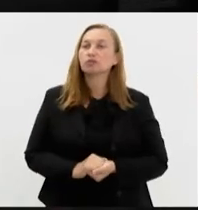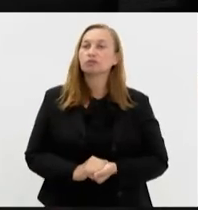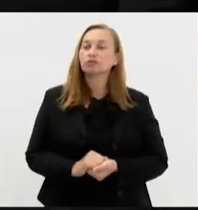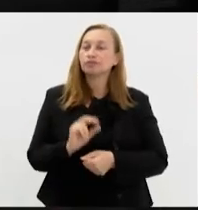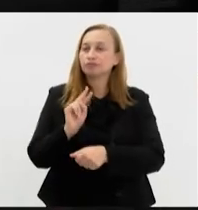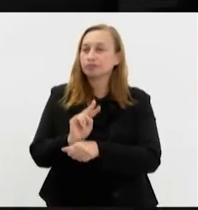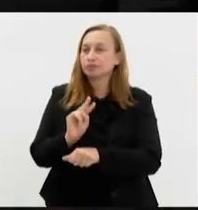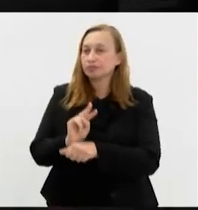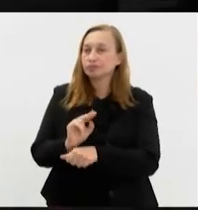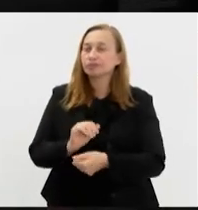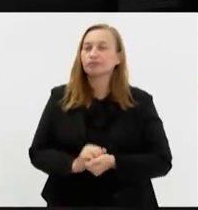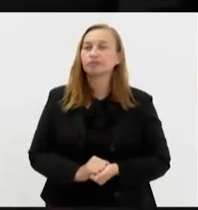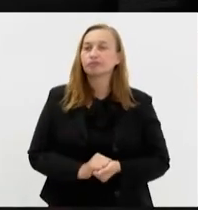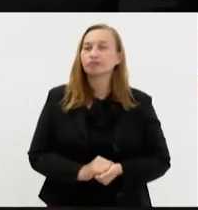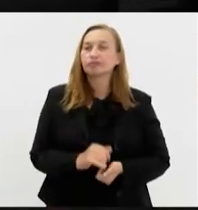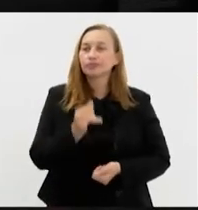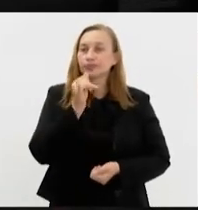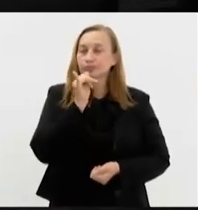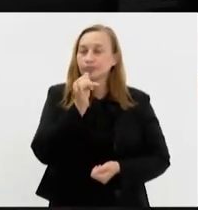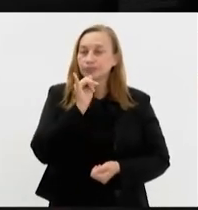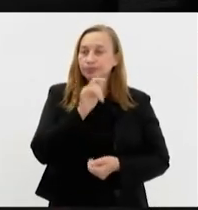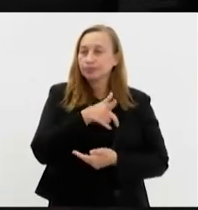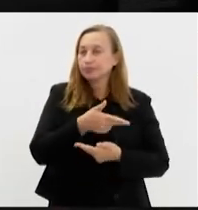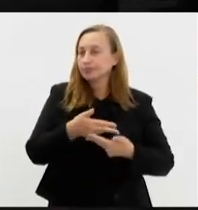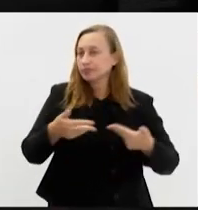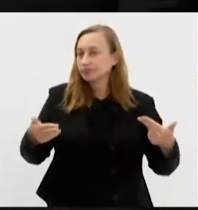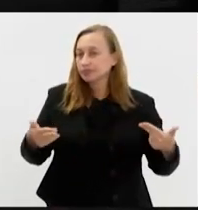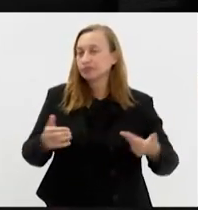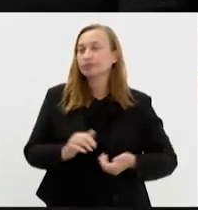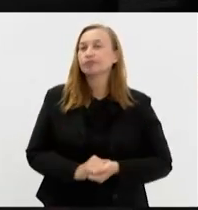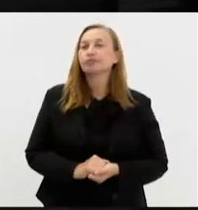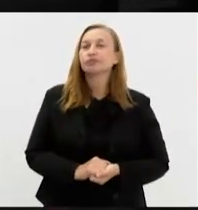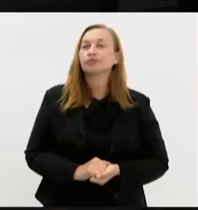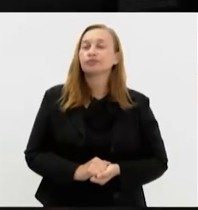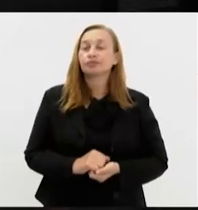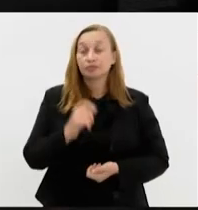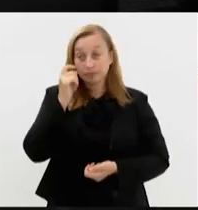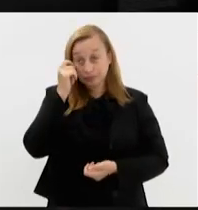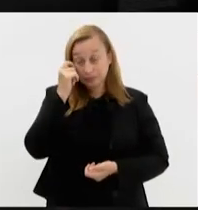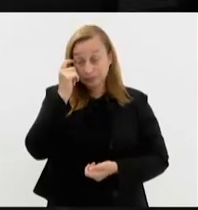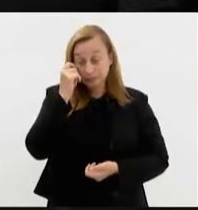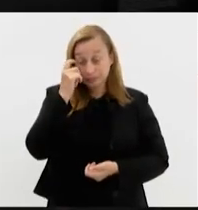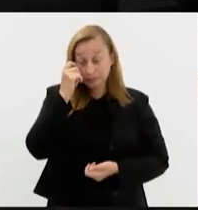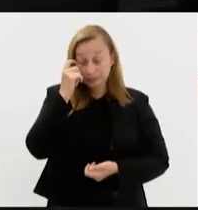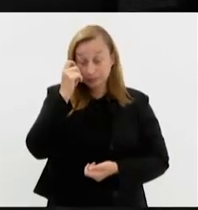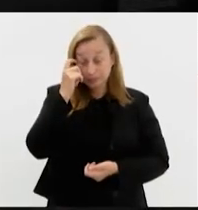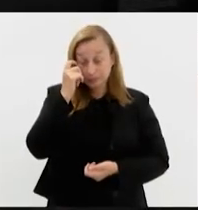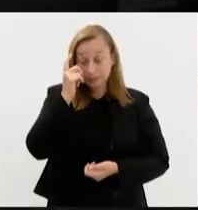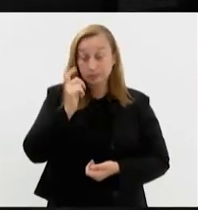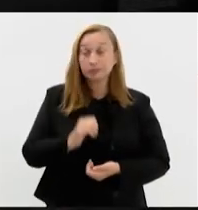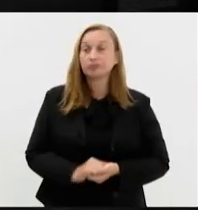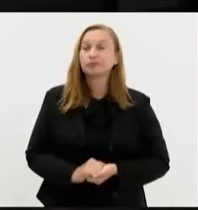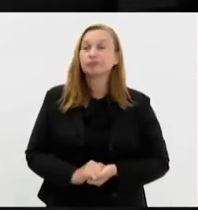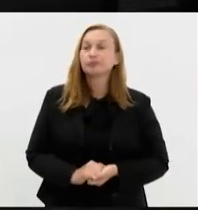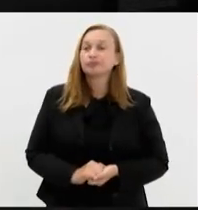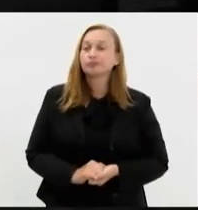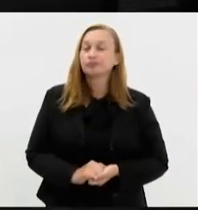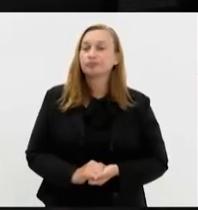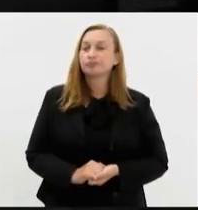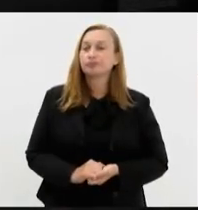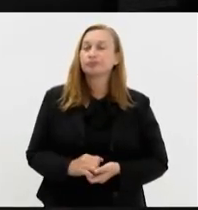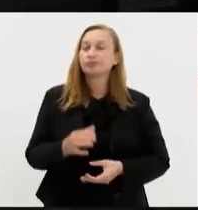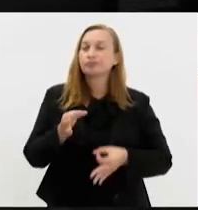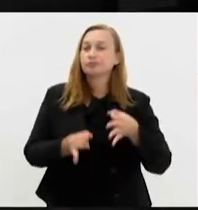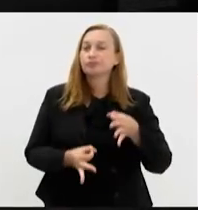Vanguarda exemplos diversos de originalidade que norteiam o escopo da jurisdição eleitoral a